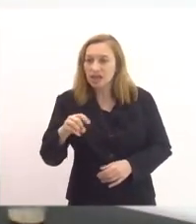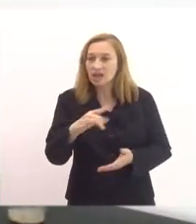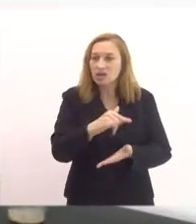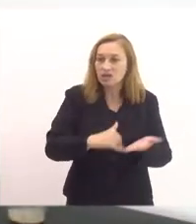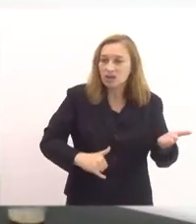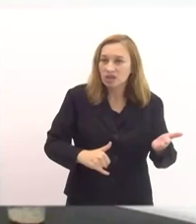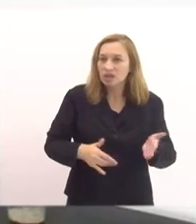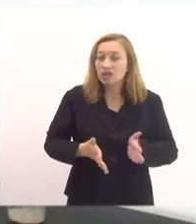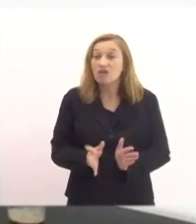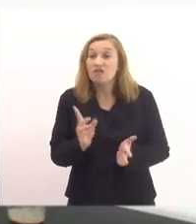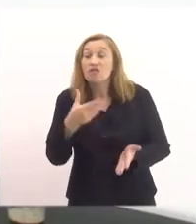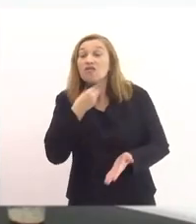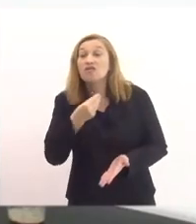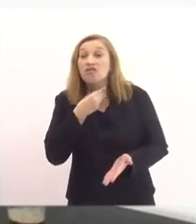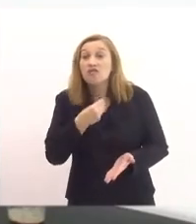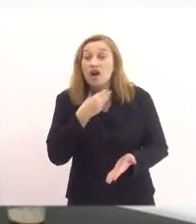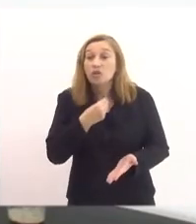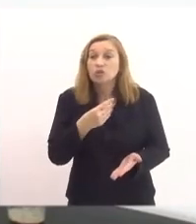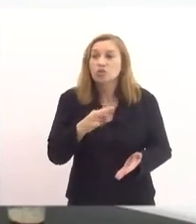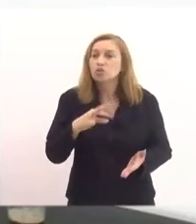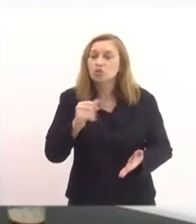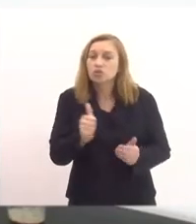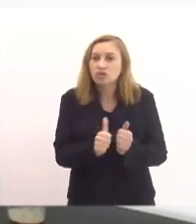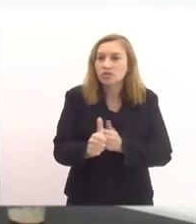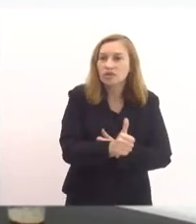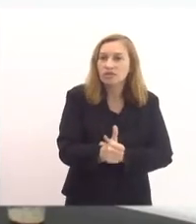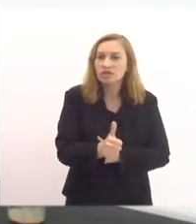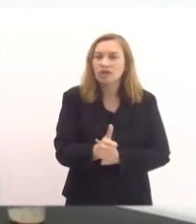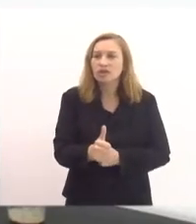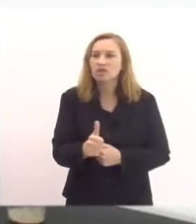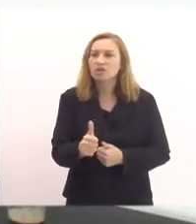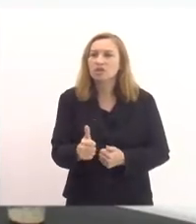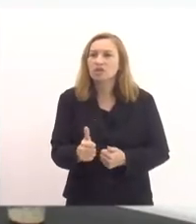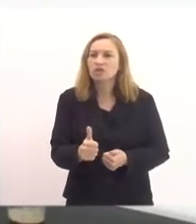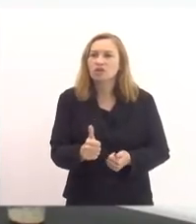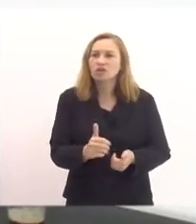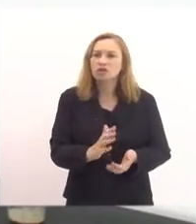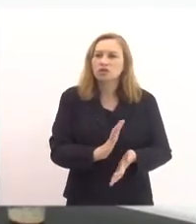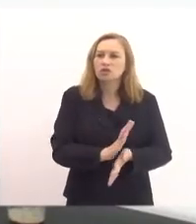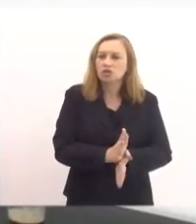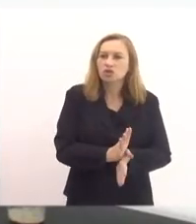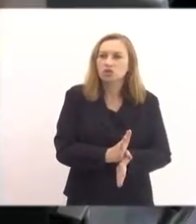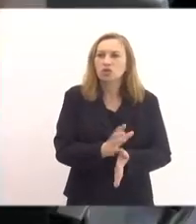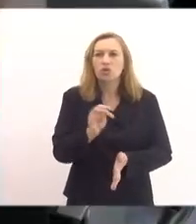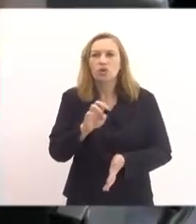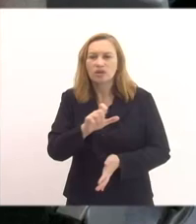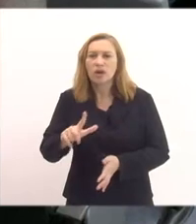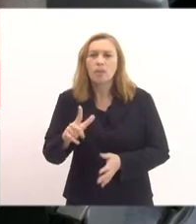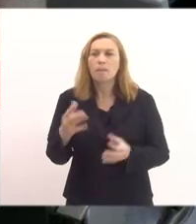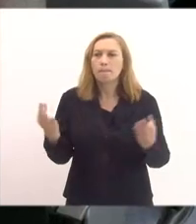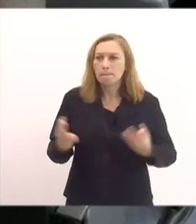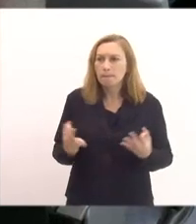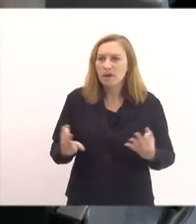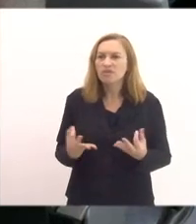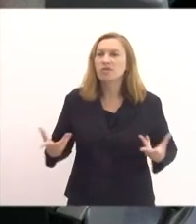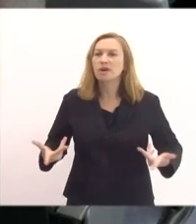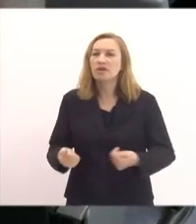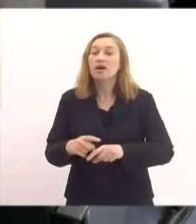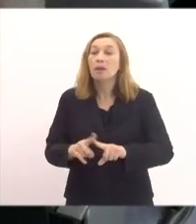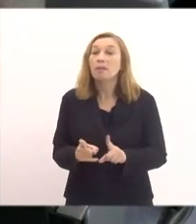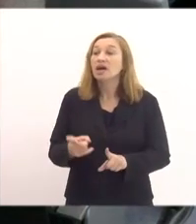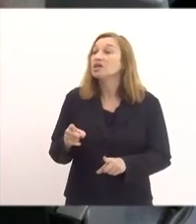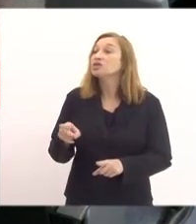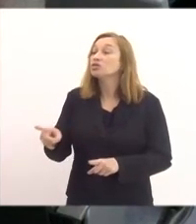sem habilitação, tudo que entrou na minha frente. Beleza, excluiu coronéis? Ótimo, maravilha. Mas os lesados que foram